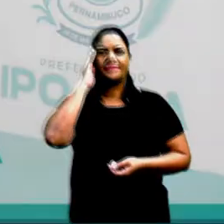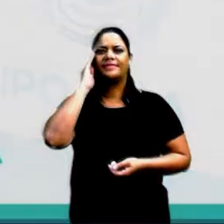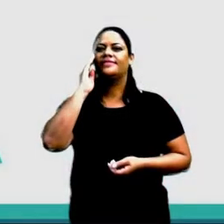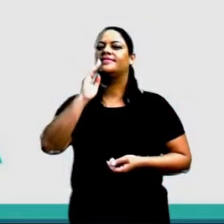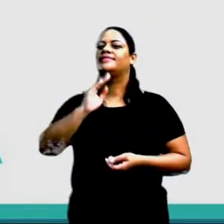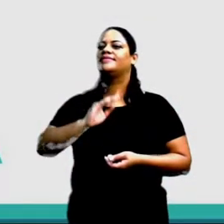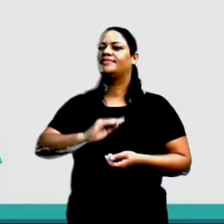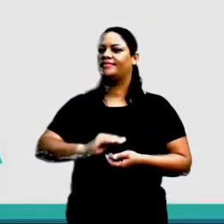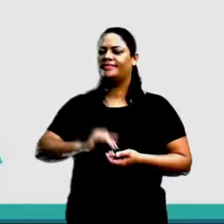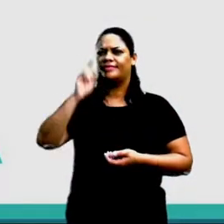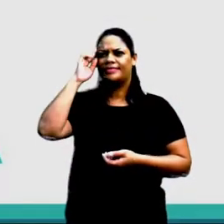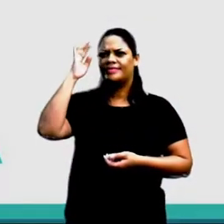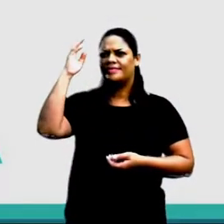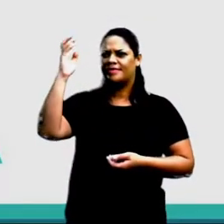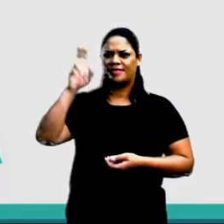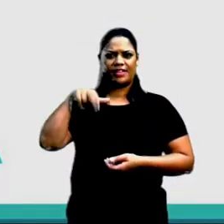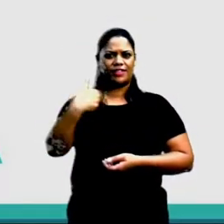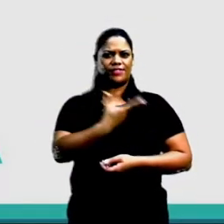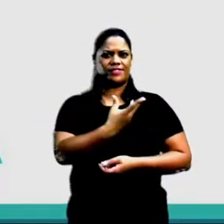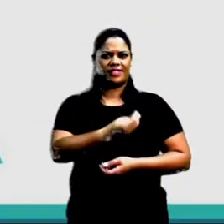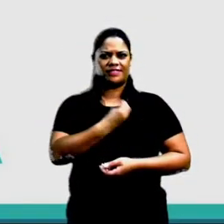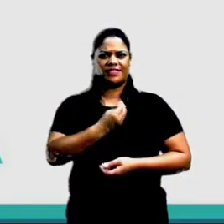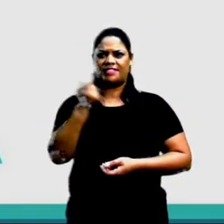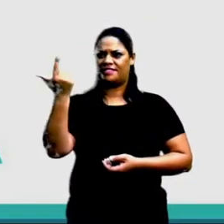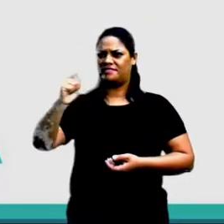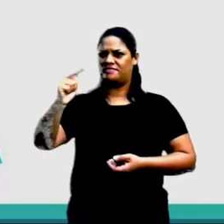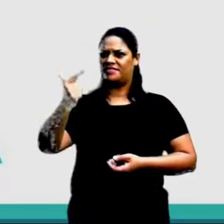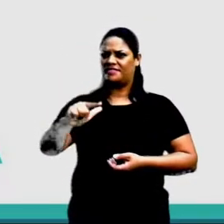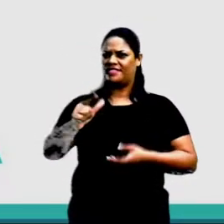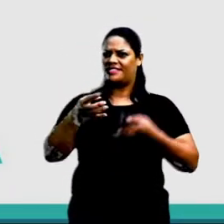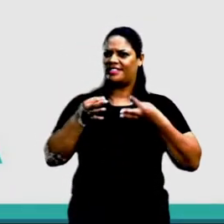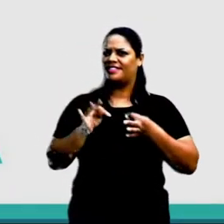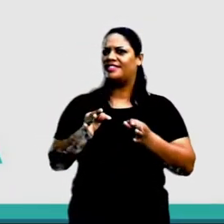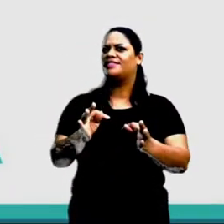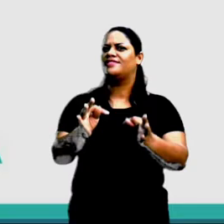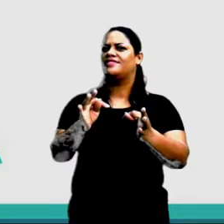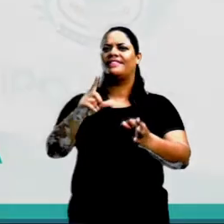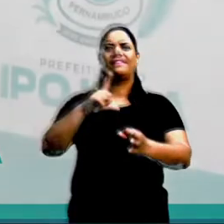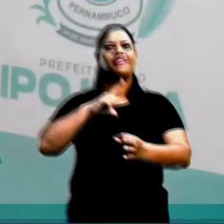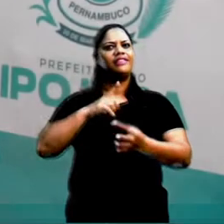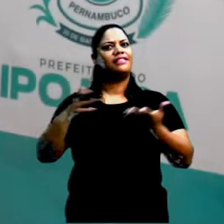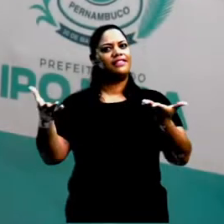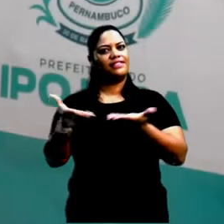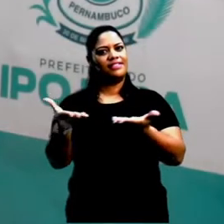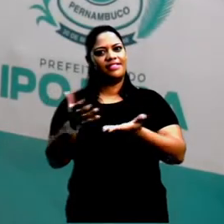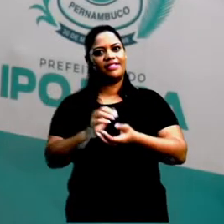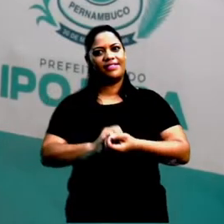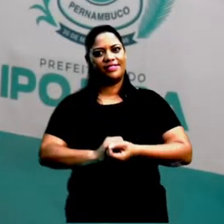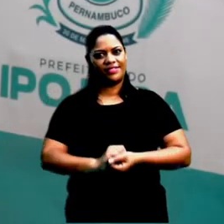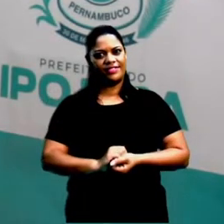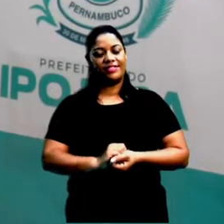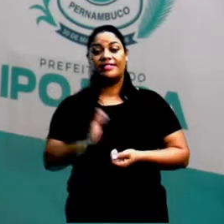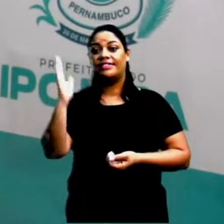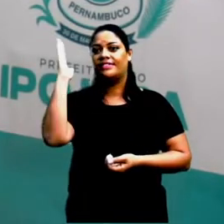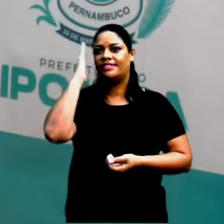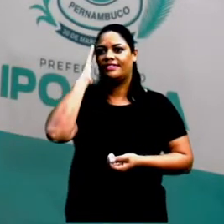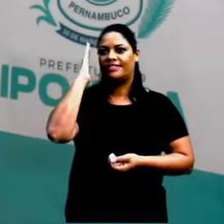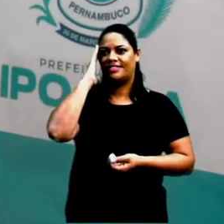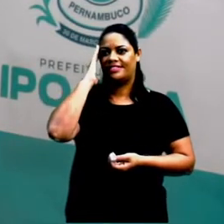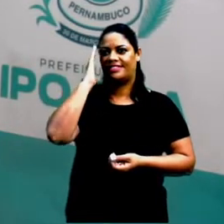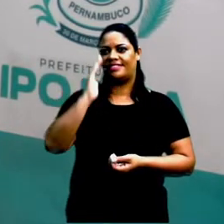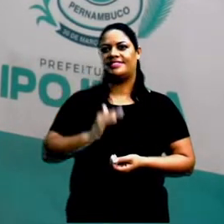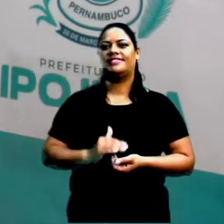pouco. Imagine a nossa vida sem essas tecnologias que temos hoje. Então, entender